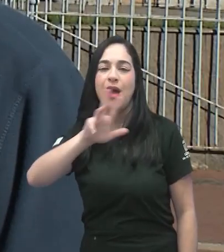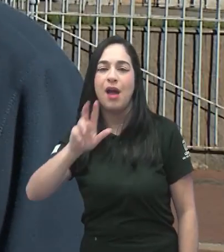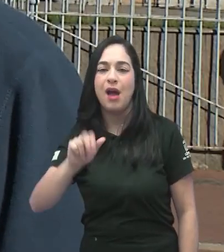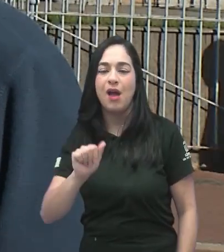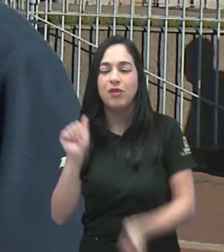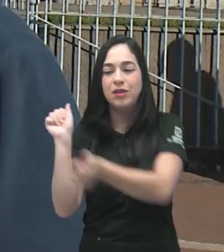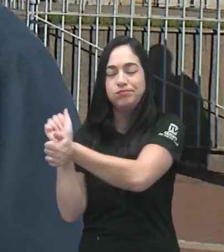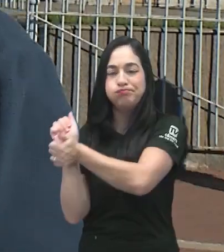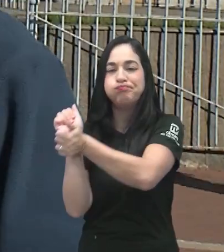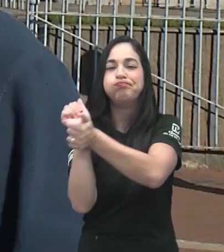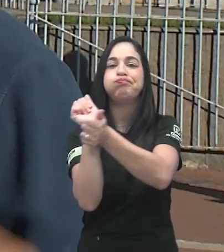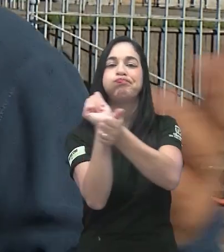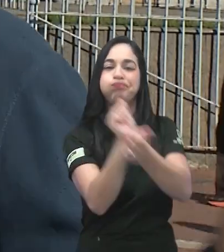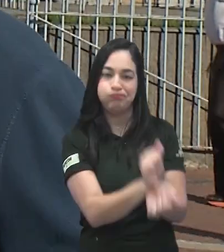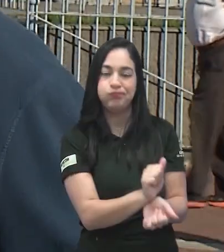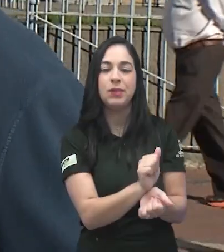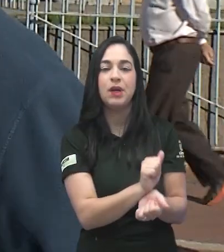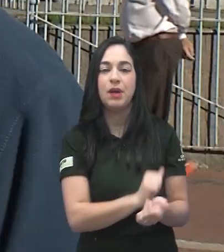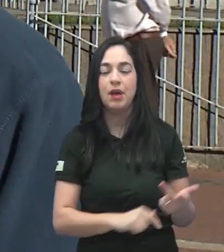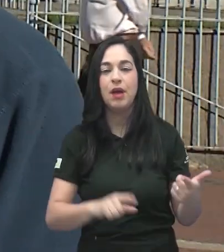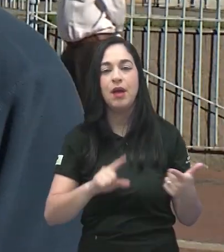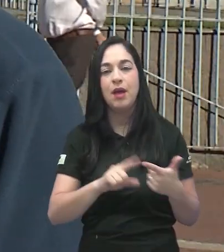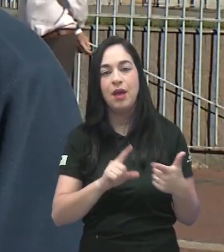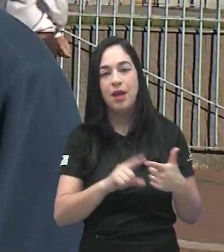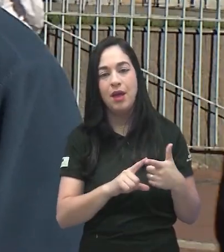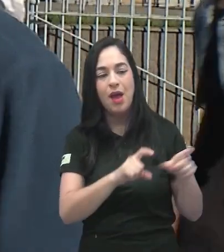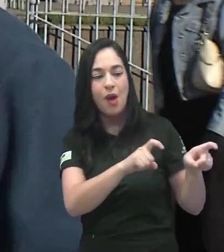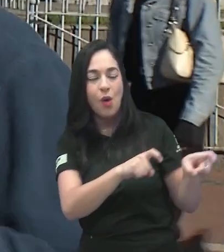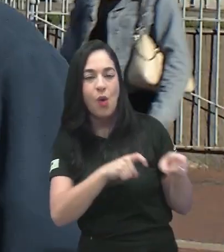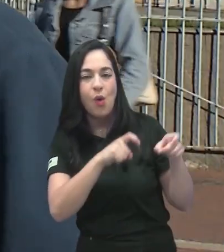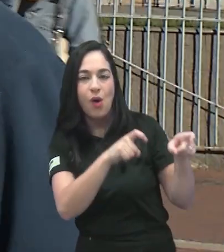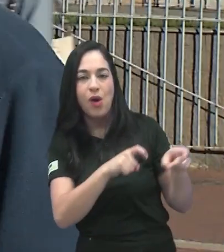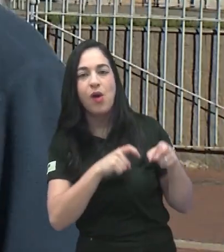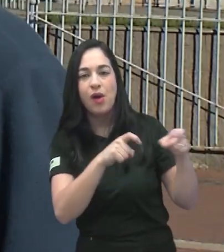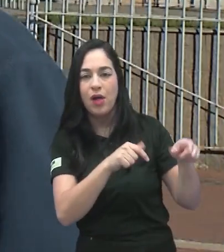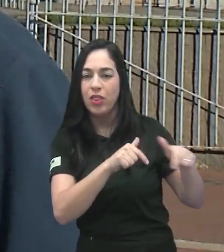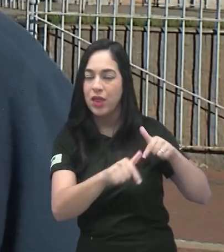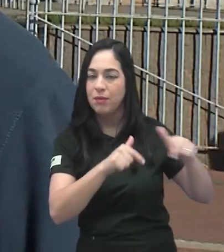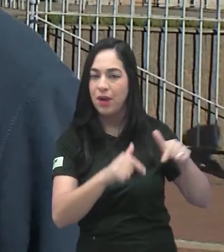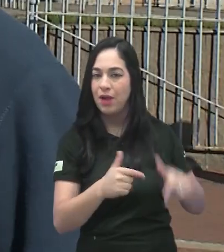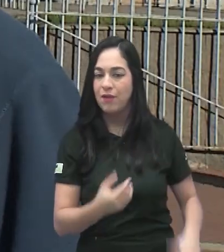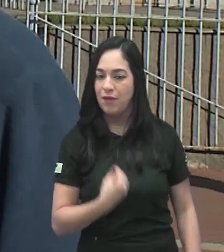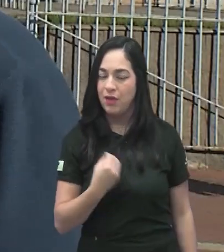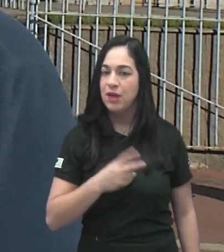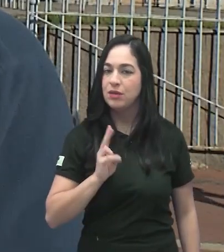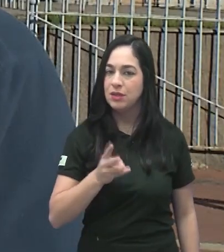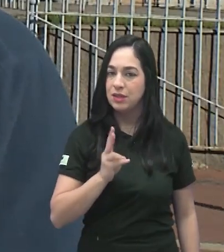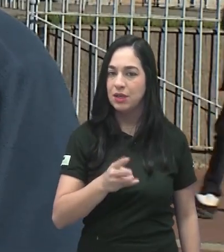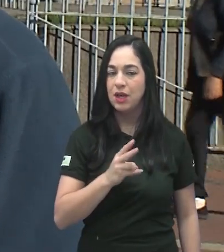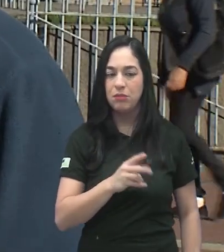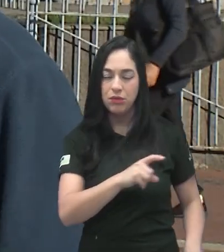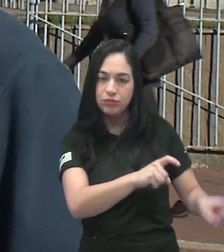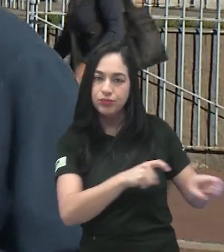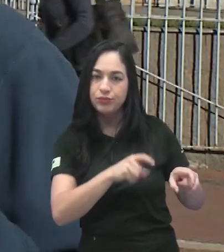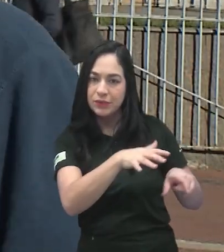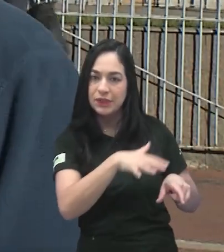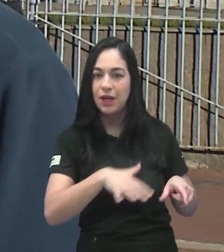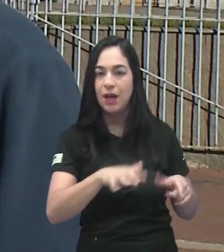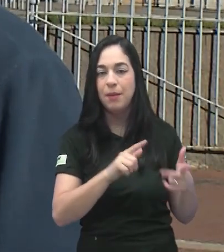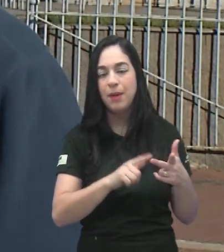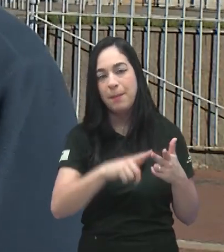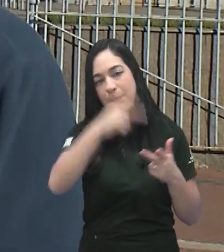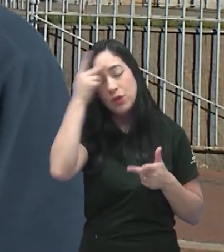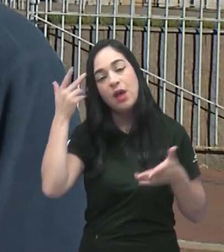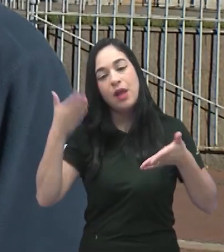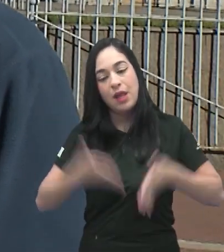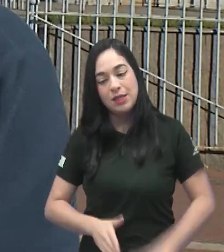que eram colonos na época da agricultura, que não eram bem empregados, mas trabalhavam, viviam desde sempre na agricultura, pessoas que